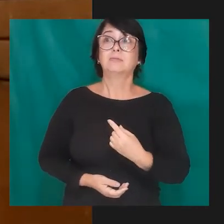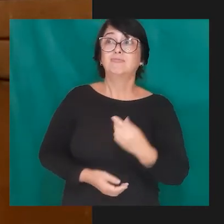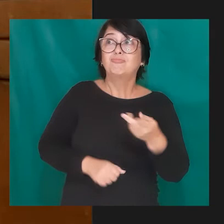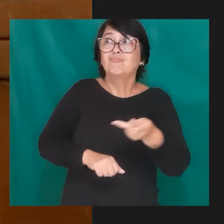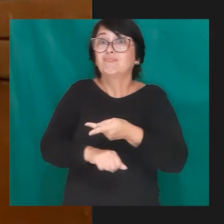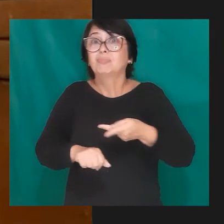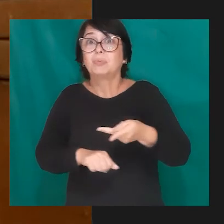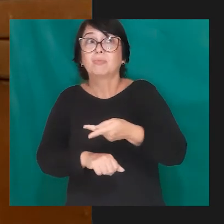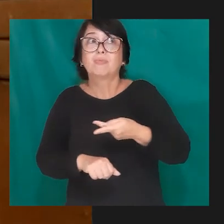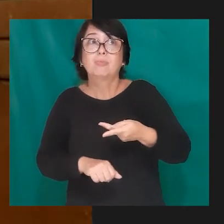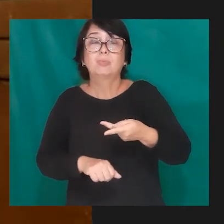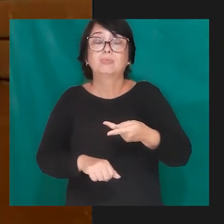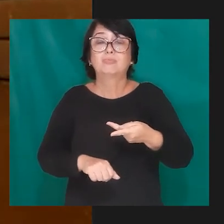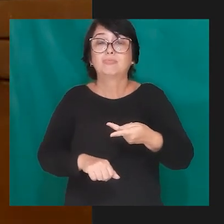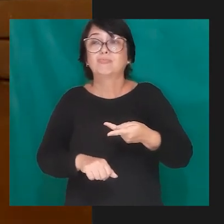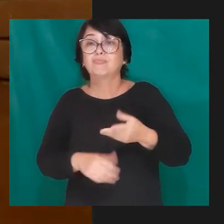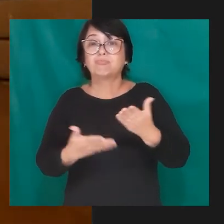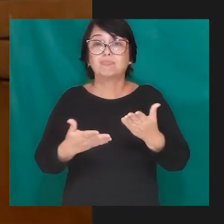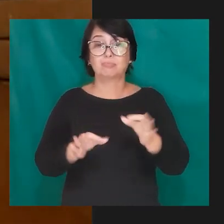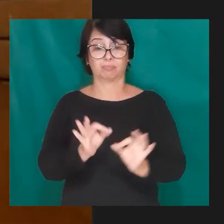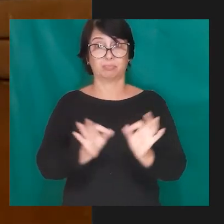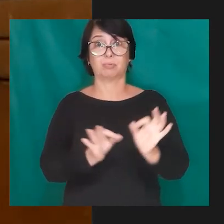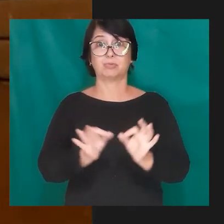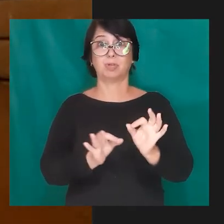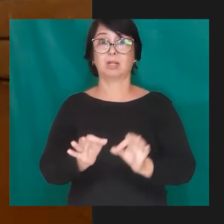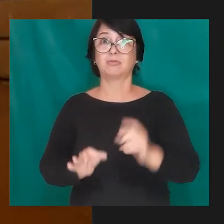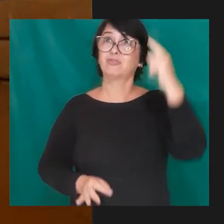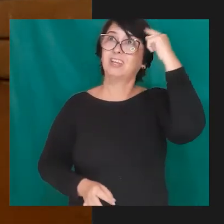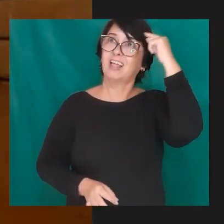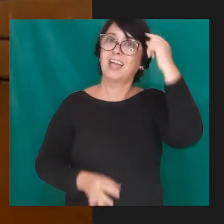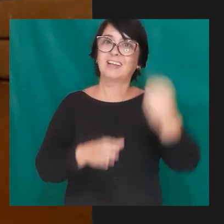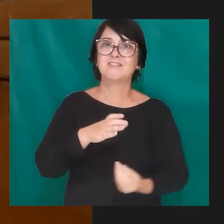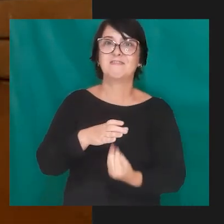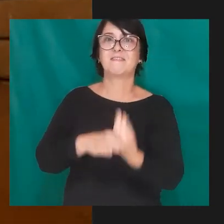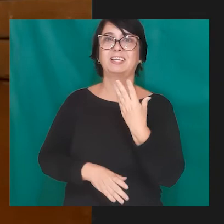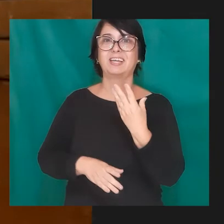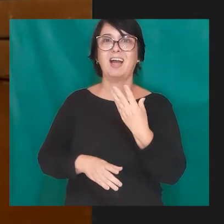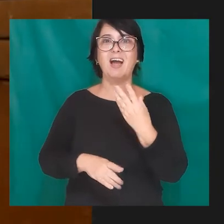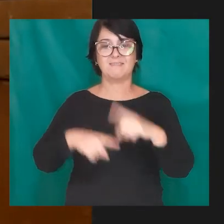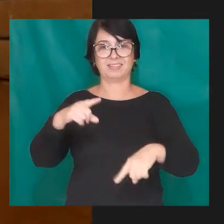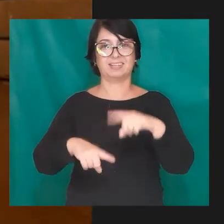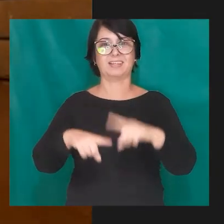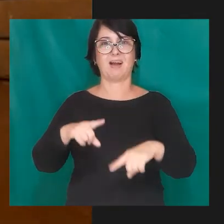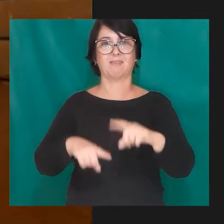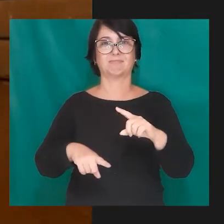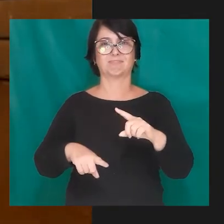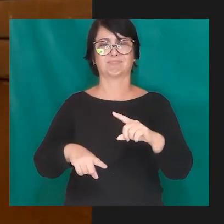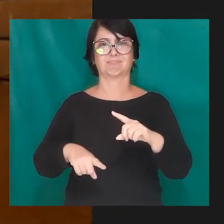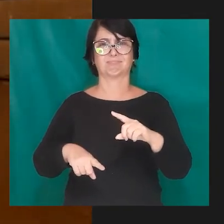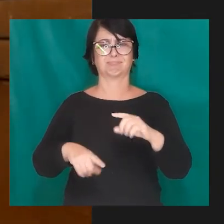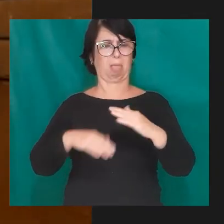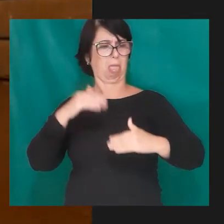é que eu vou dizer, como a gente tem no projeto essa ideia de fabricação, eu não vou me tornar um industrial, um